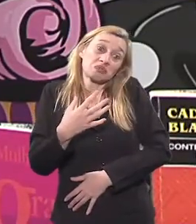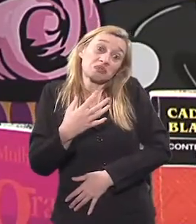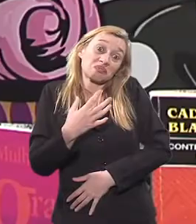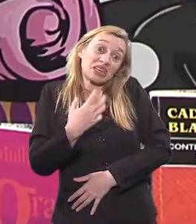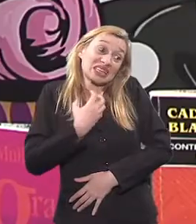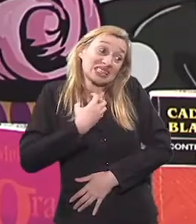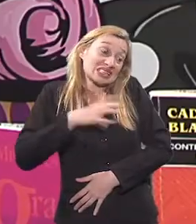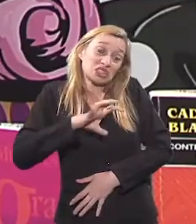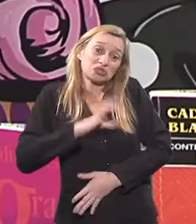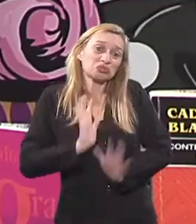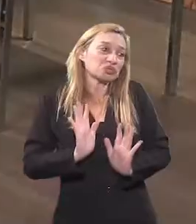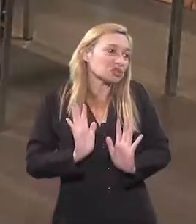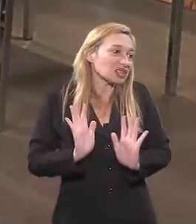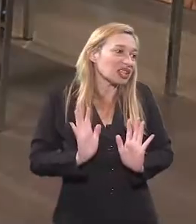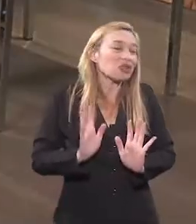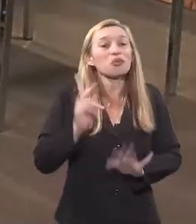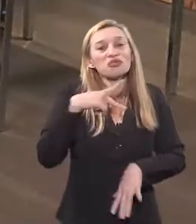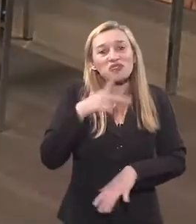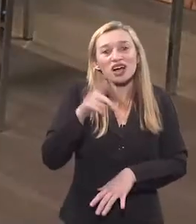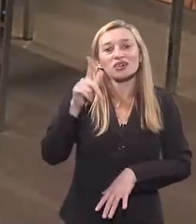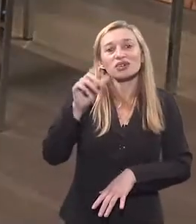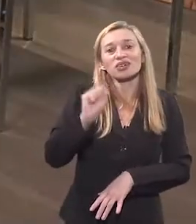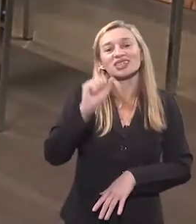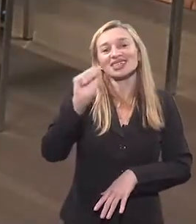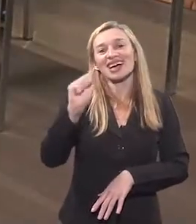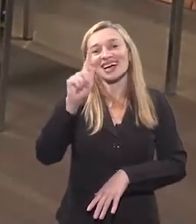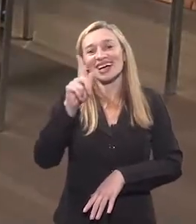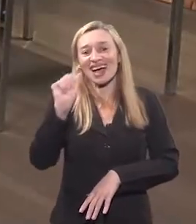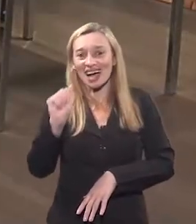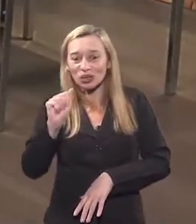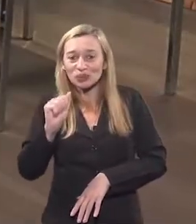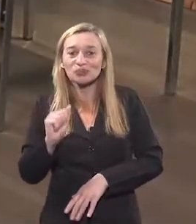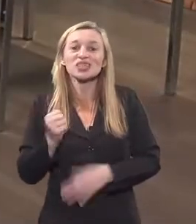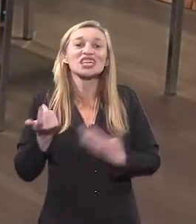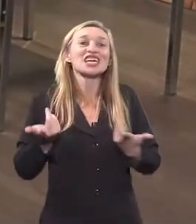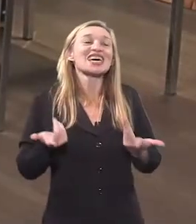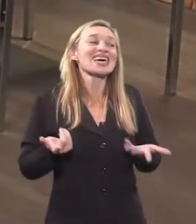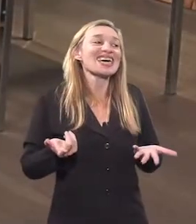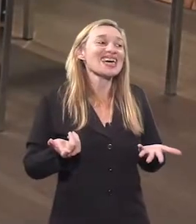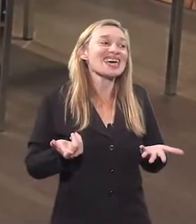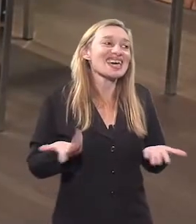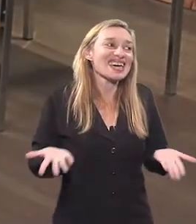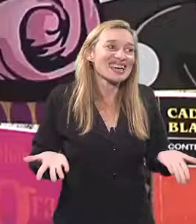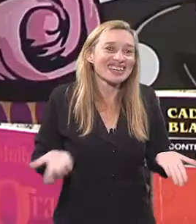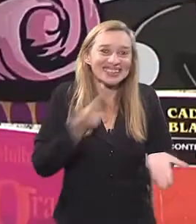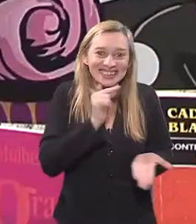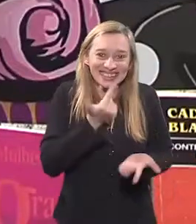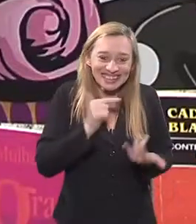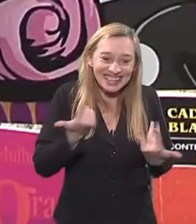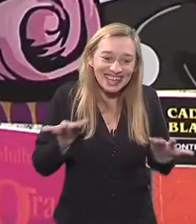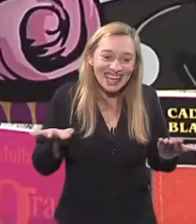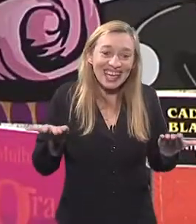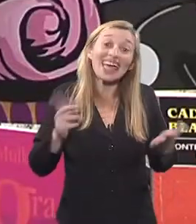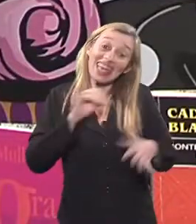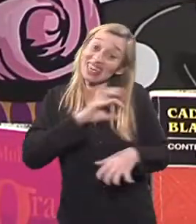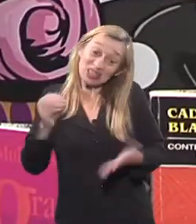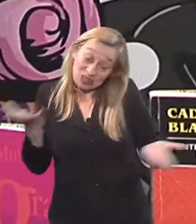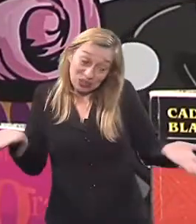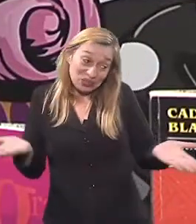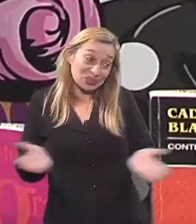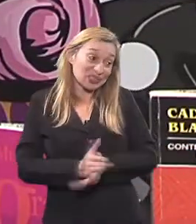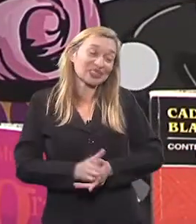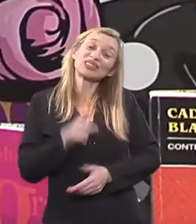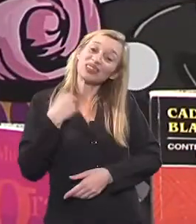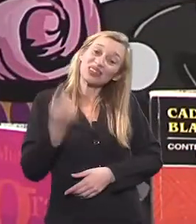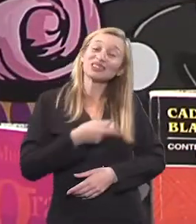muito, mas, como diz o Zagallo, né? Como diz o Zagallo, então é